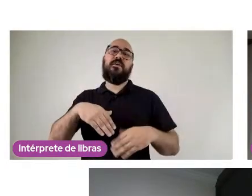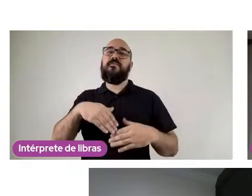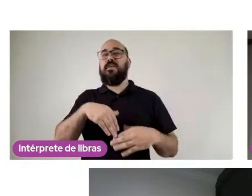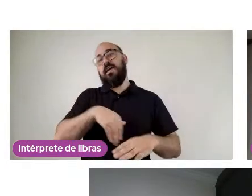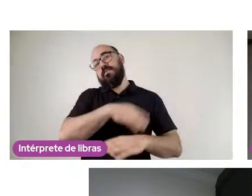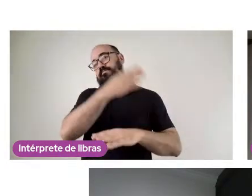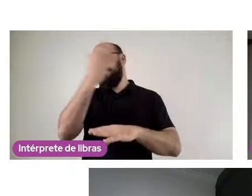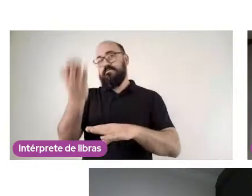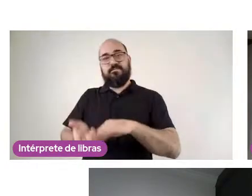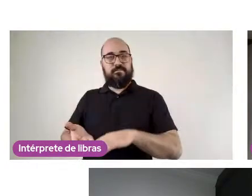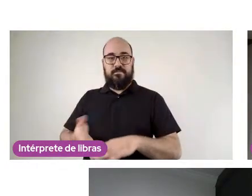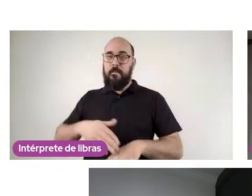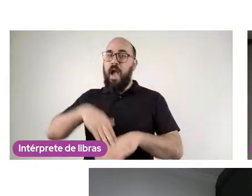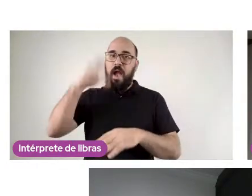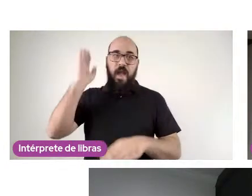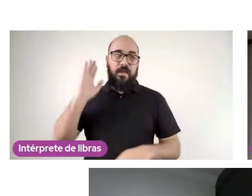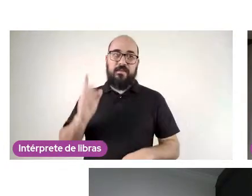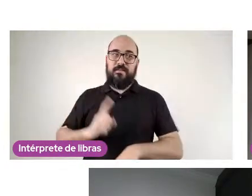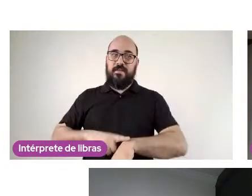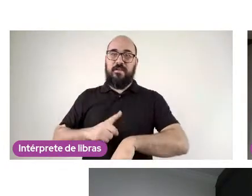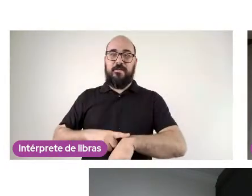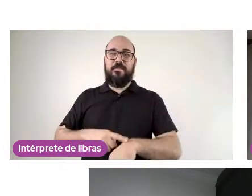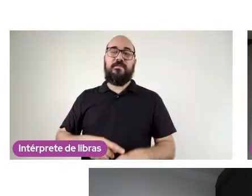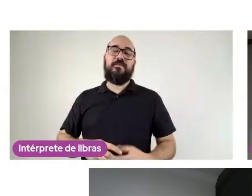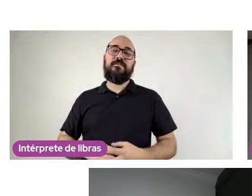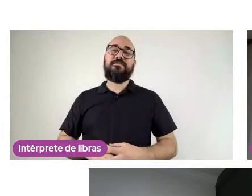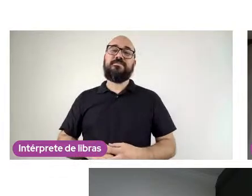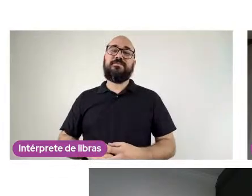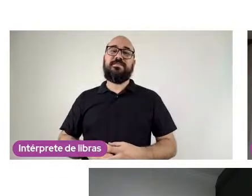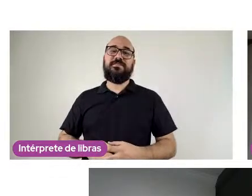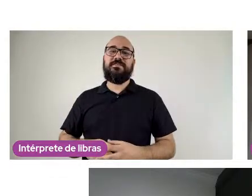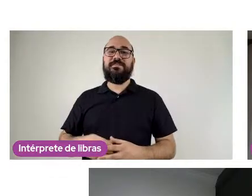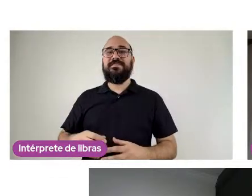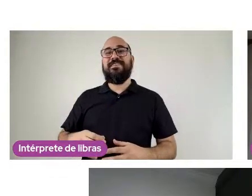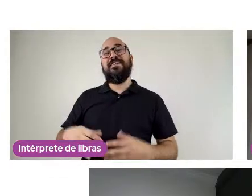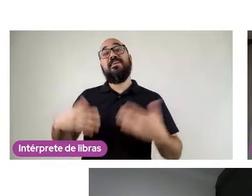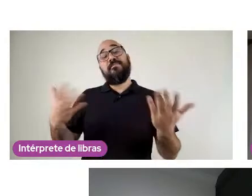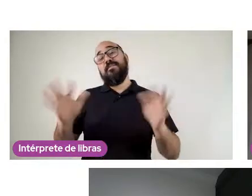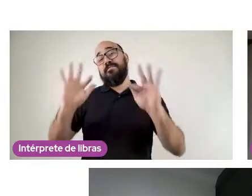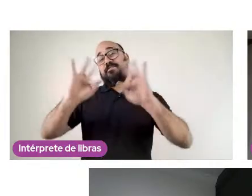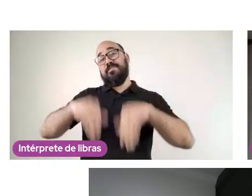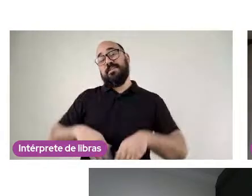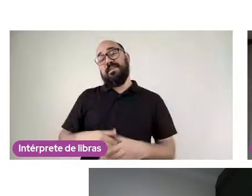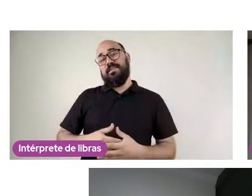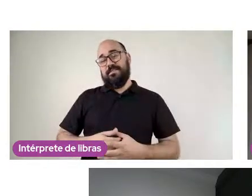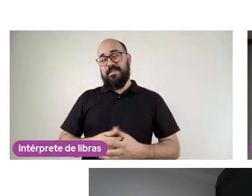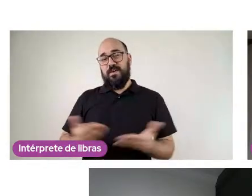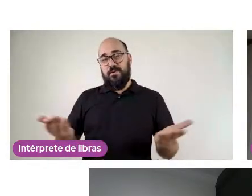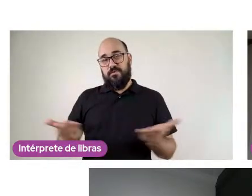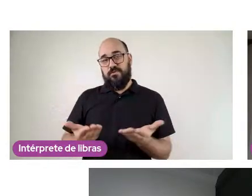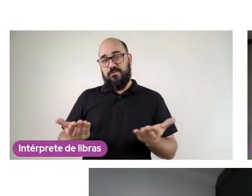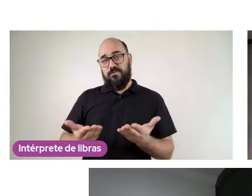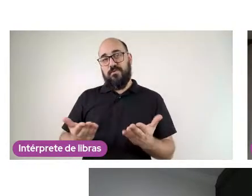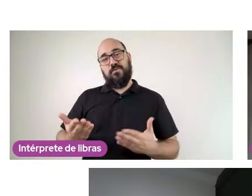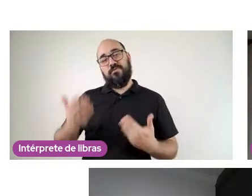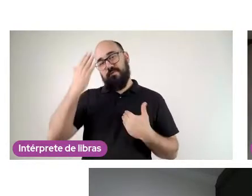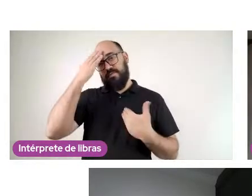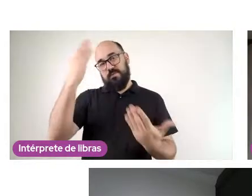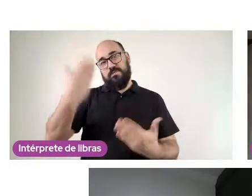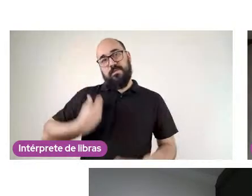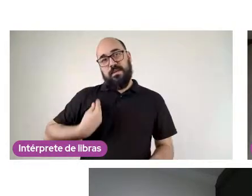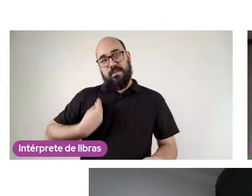inteira, mas, né, o adiantado da hora nos pede para encerrar a mesa de hoje. Então, queria agradecer muito a presença de